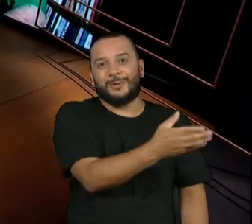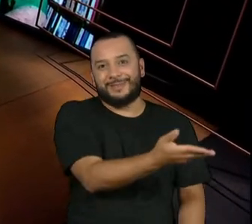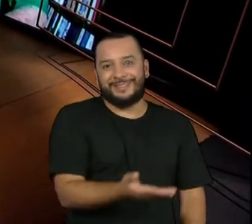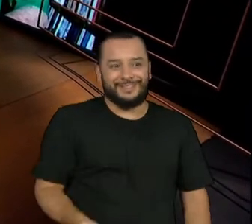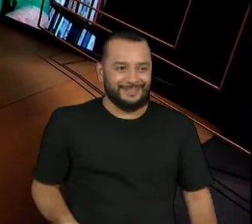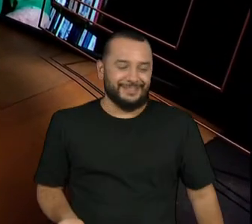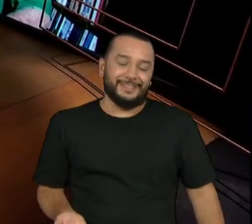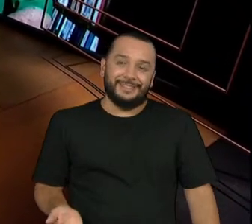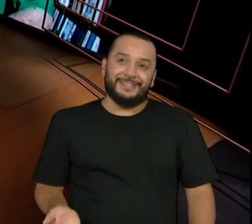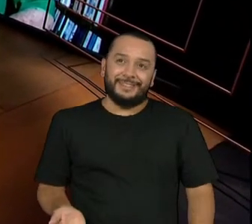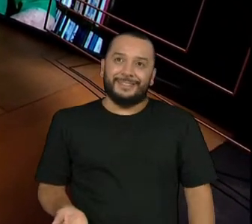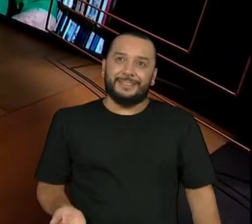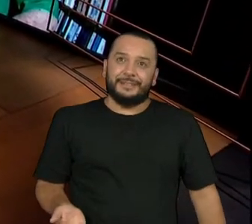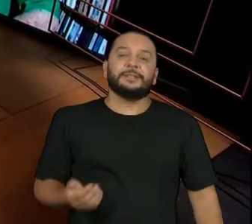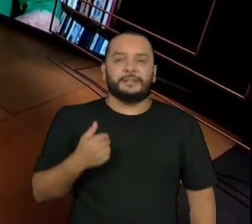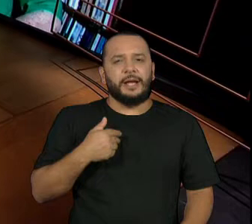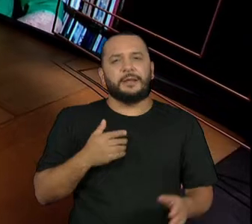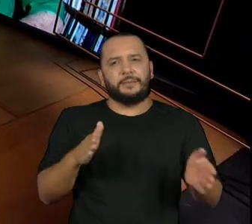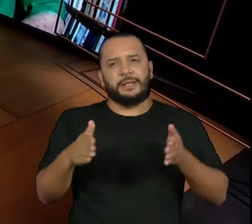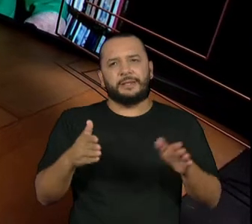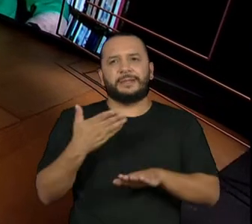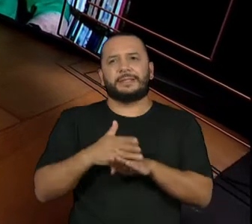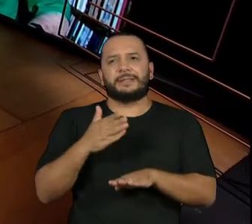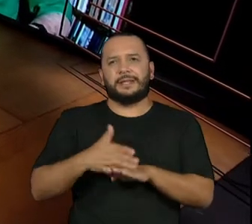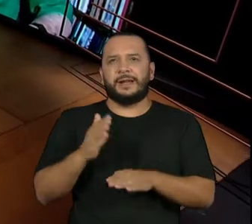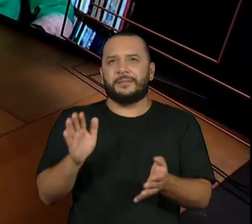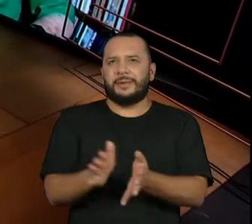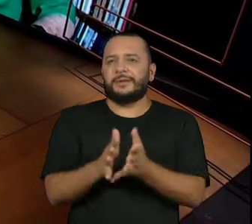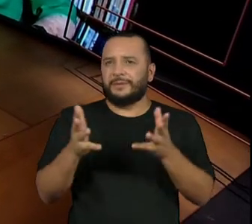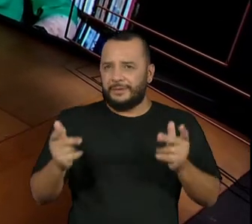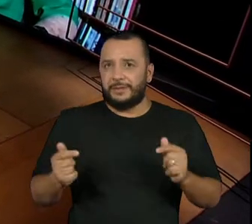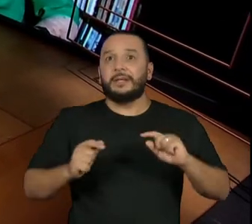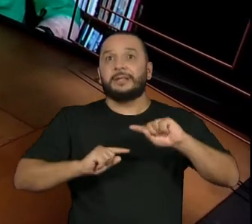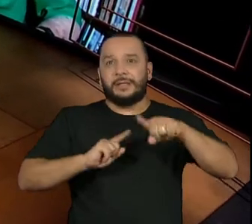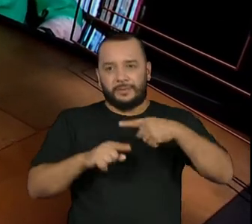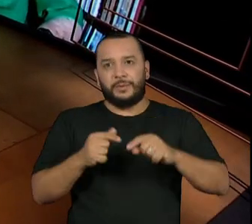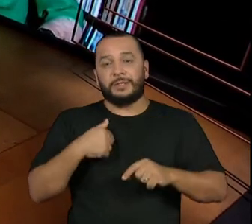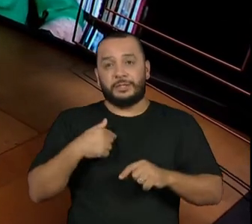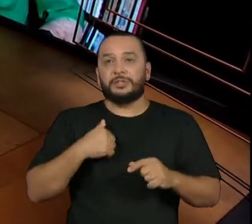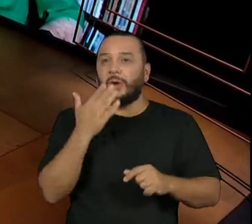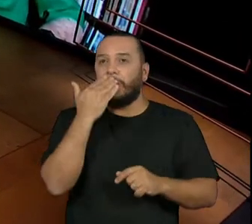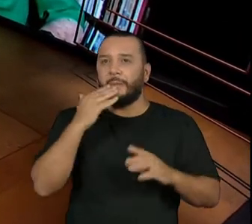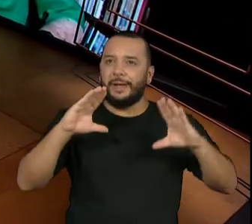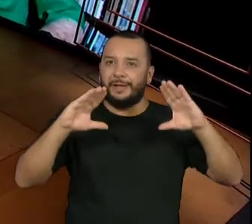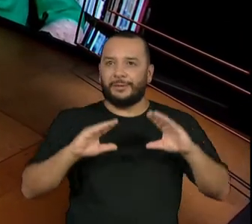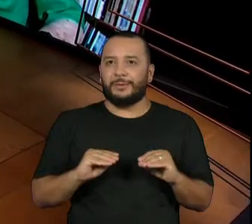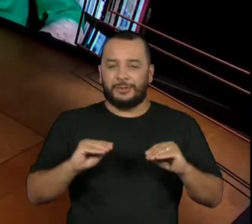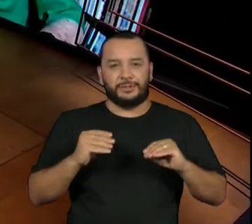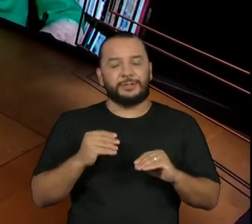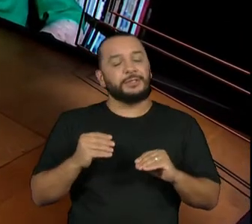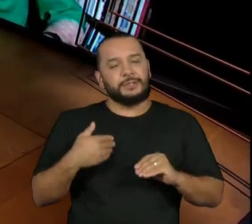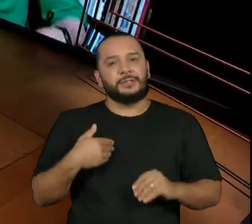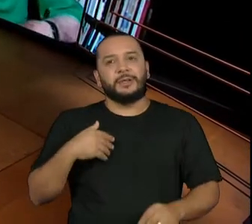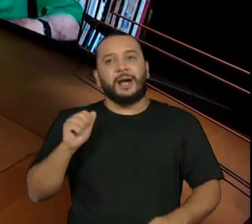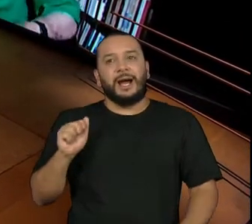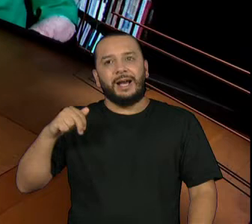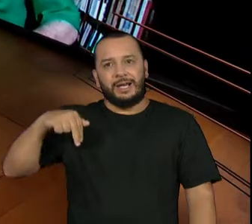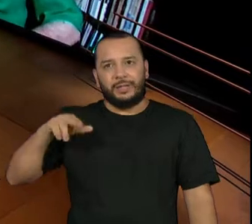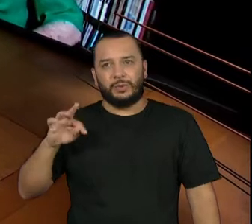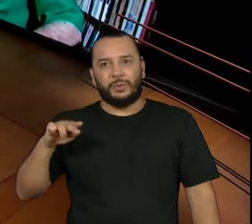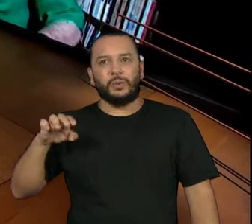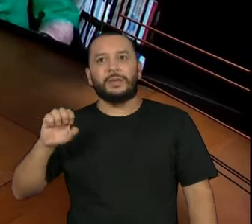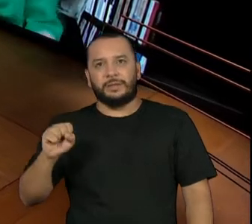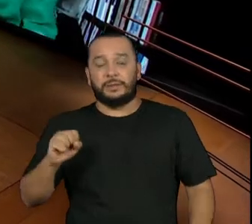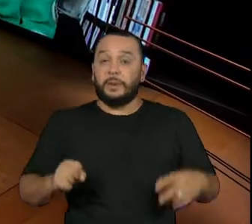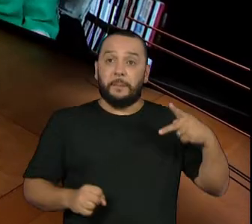mas a época dos ensaios foi maravilhosa. Até depois a gente ia jantar e o Antunes falava assim o Paulo